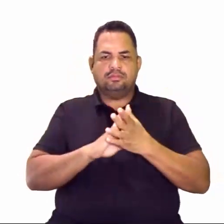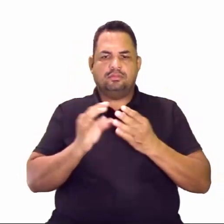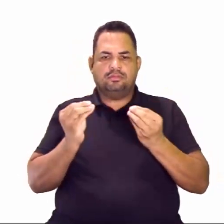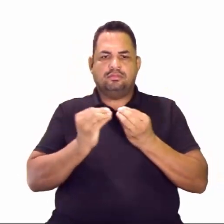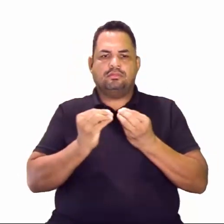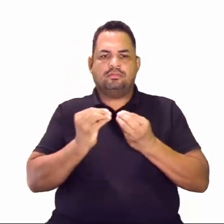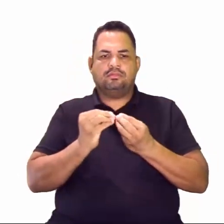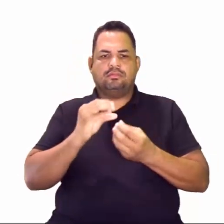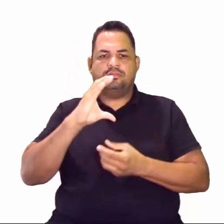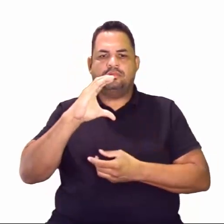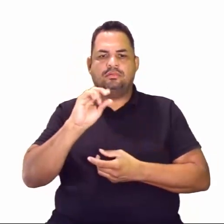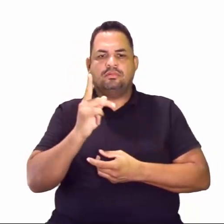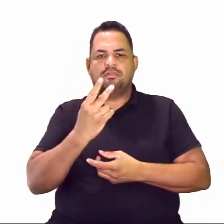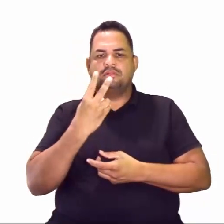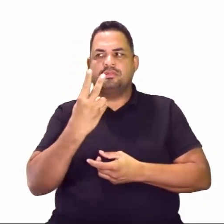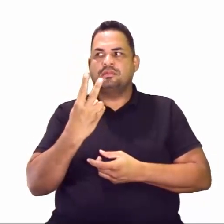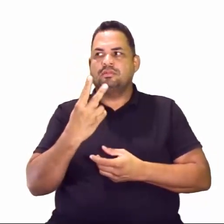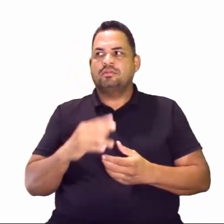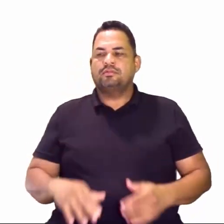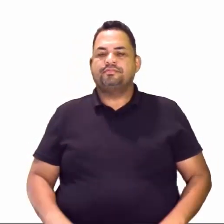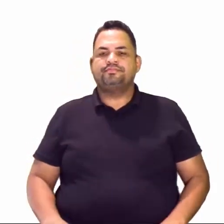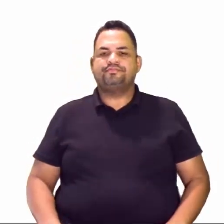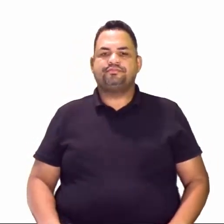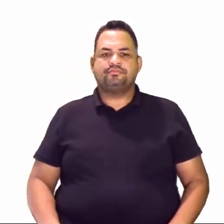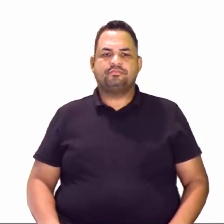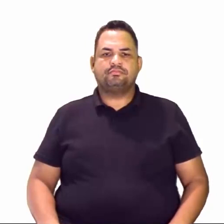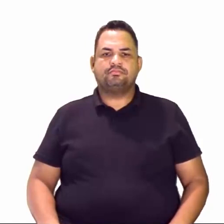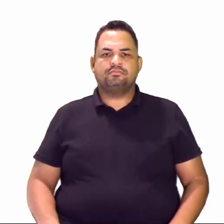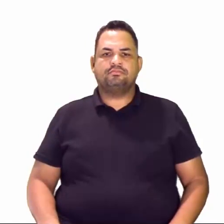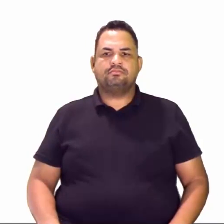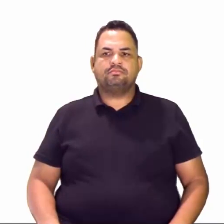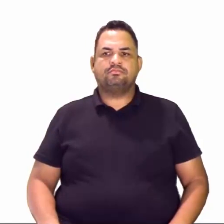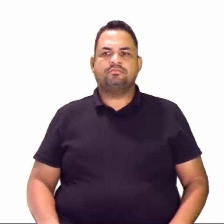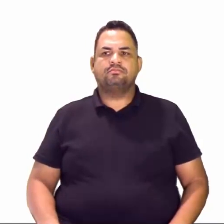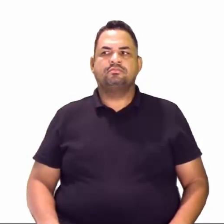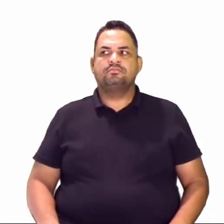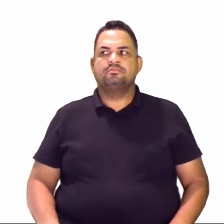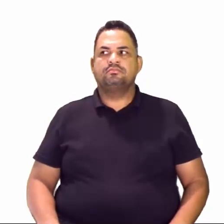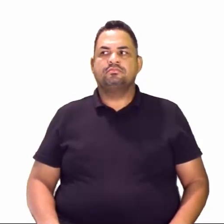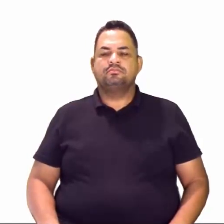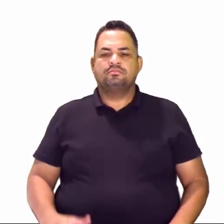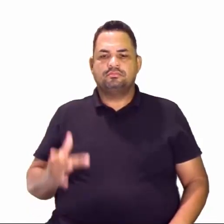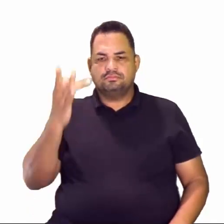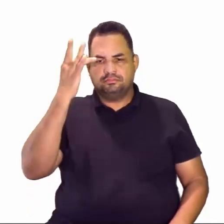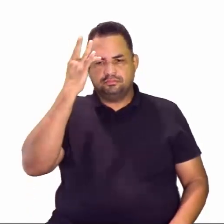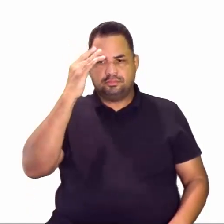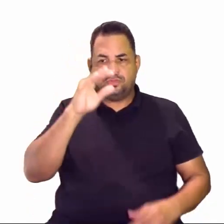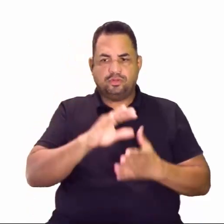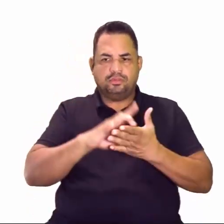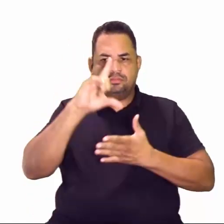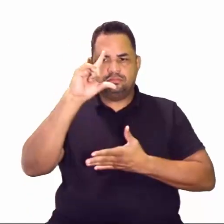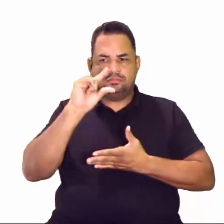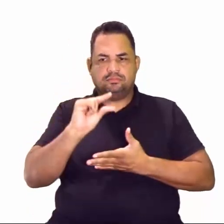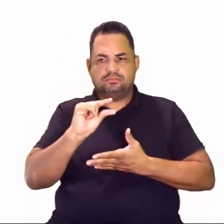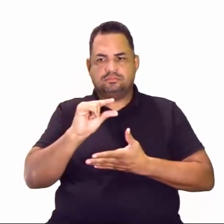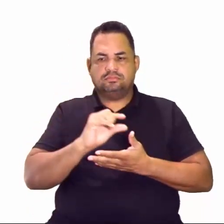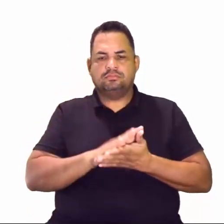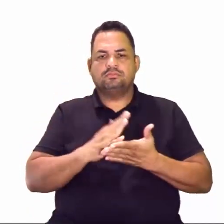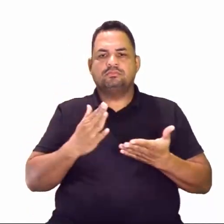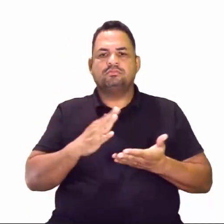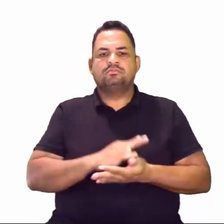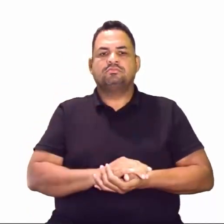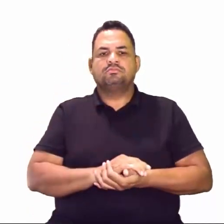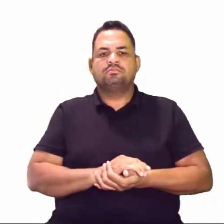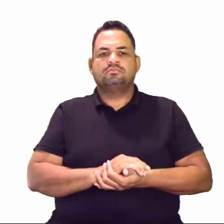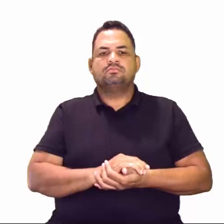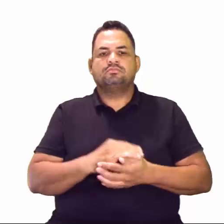é CH2O. E aí, consequentemente, a fórmula mínima coincide